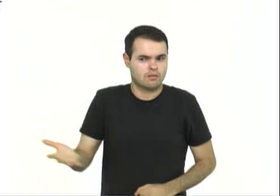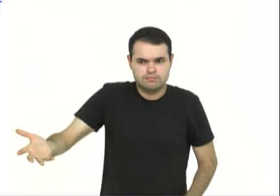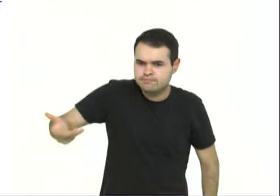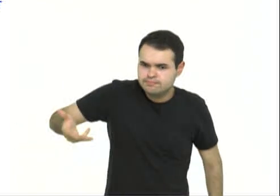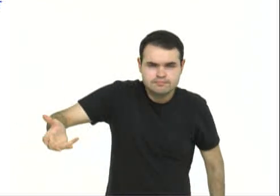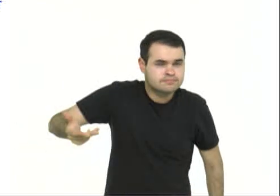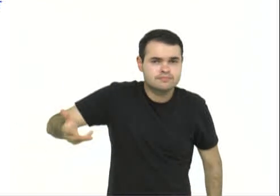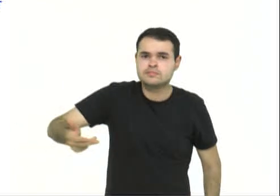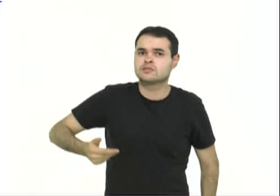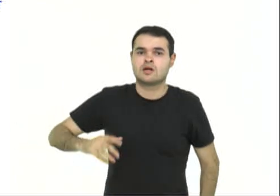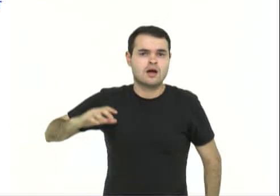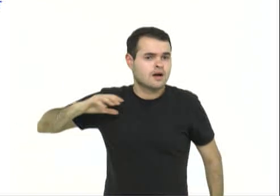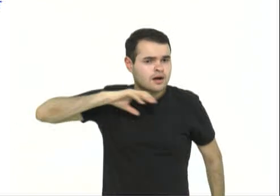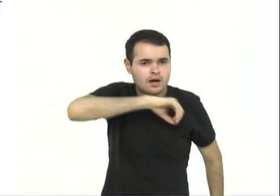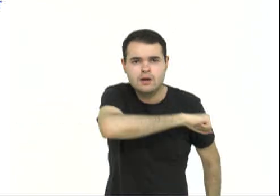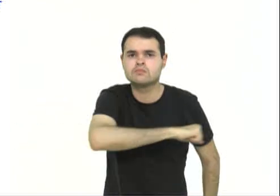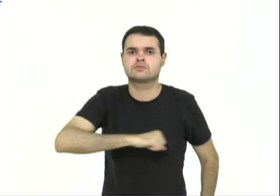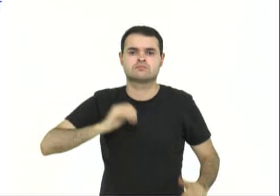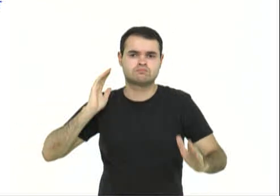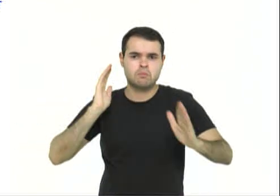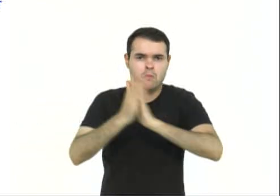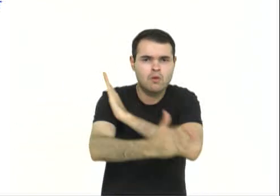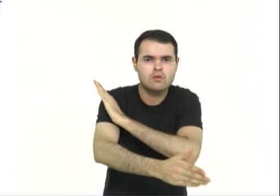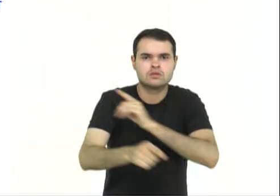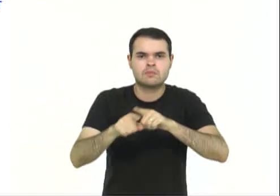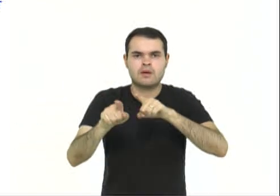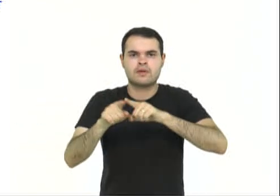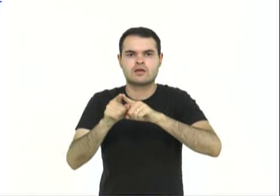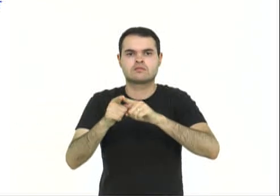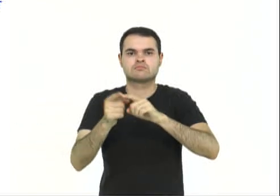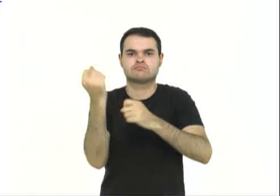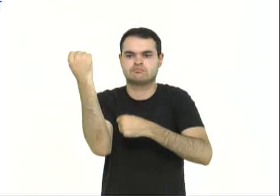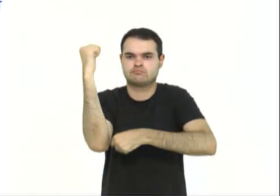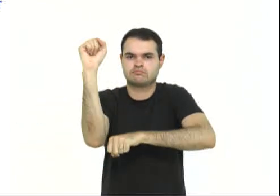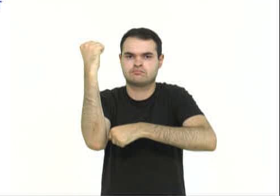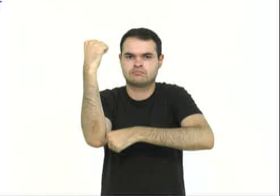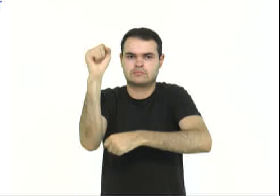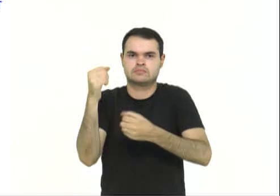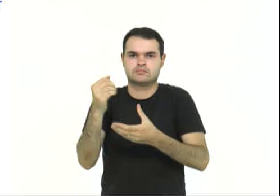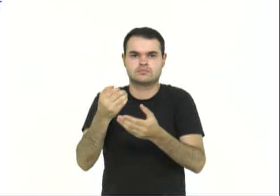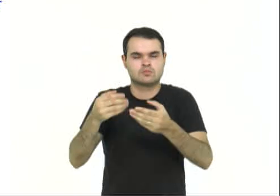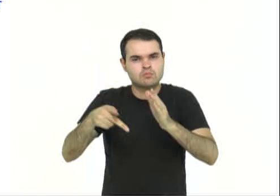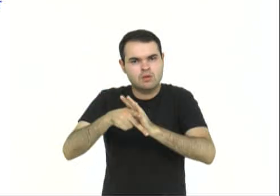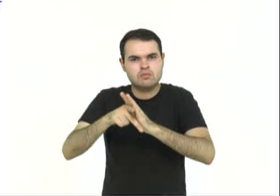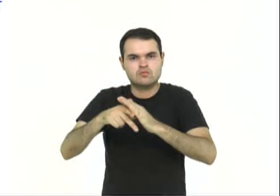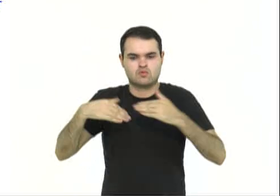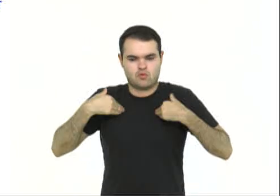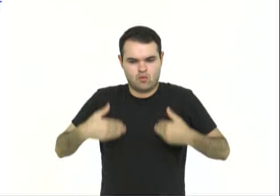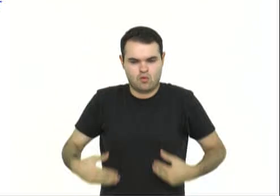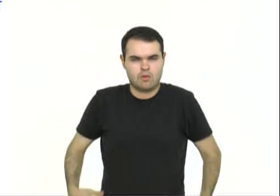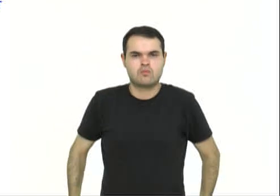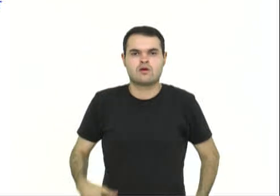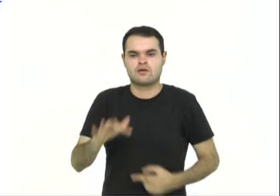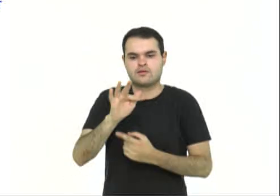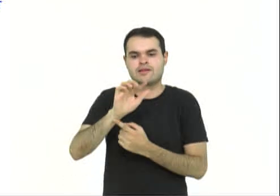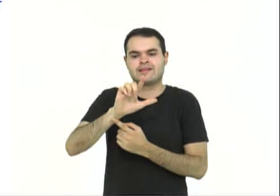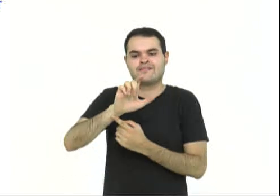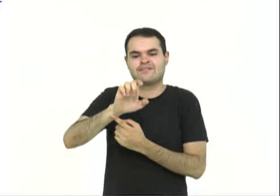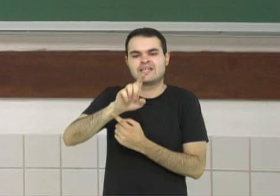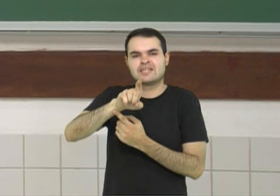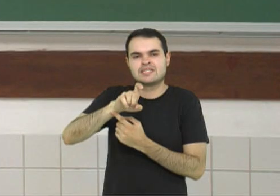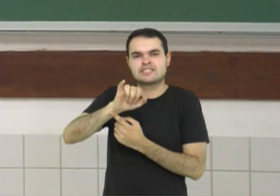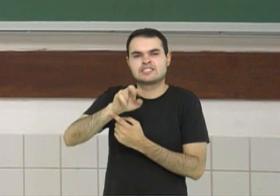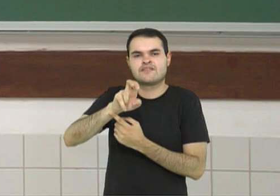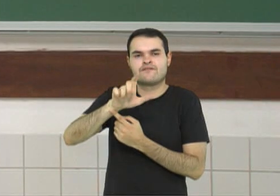agilidade, muita velocidade e muita flexibilidade. Capacidades físicas que nós encontramos aonde?